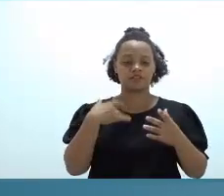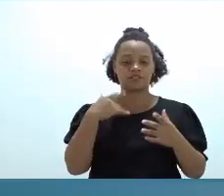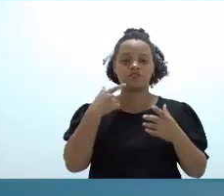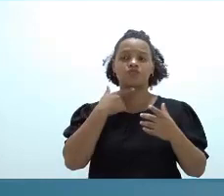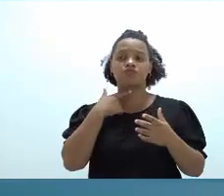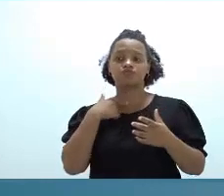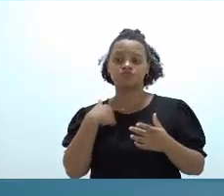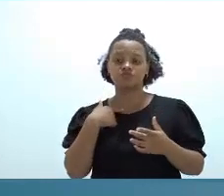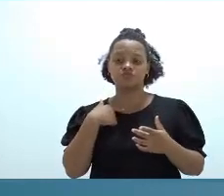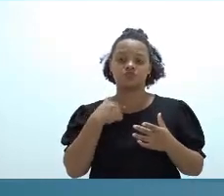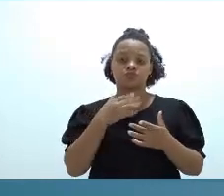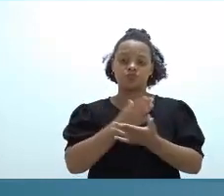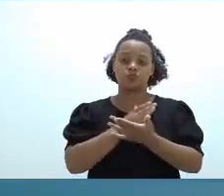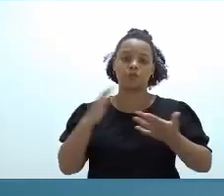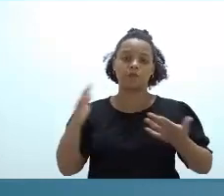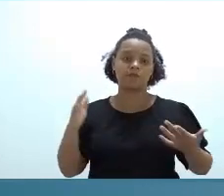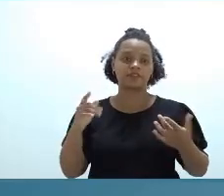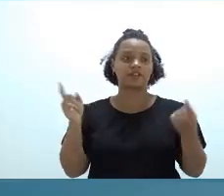fazer